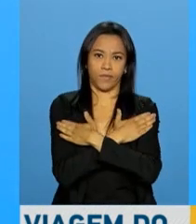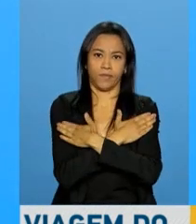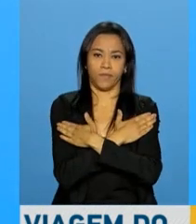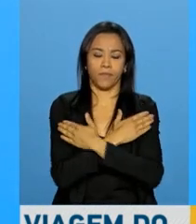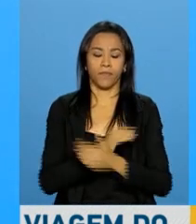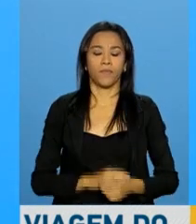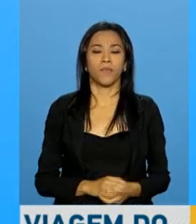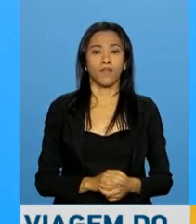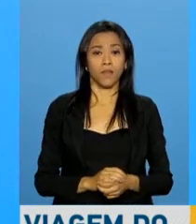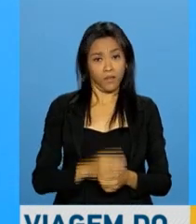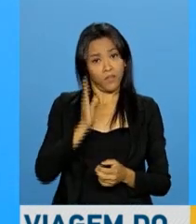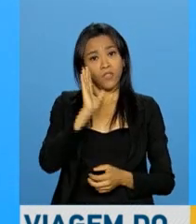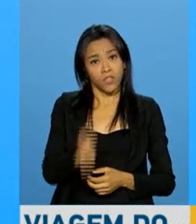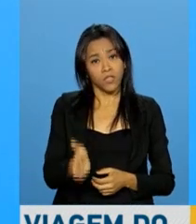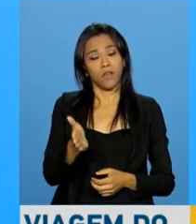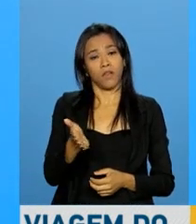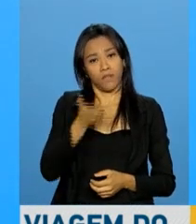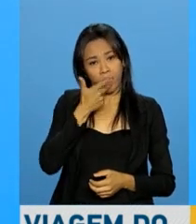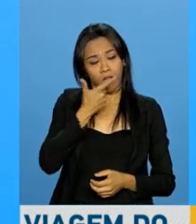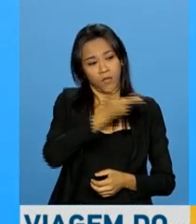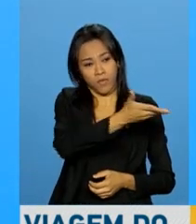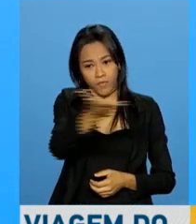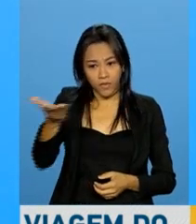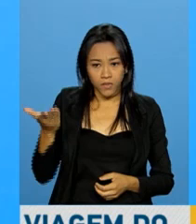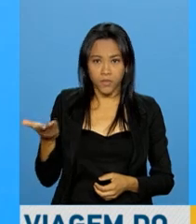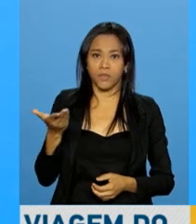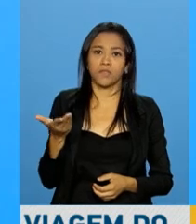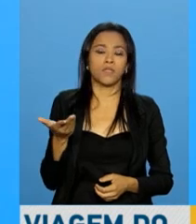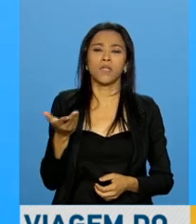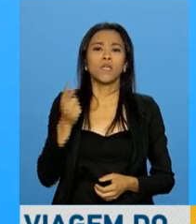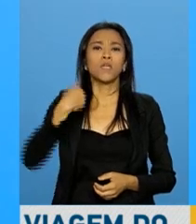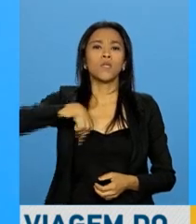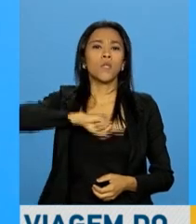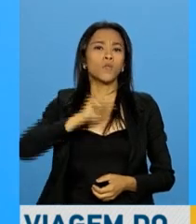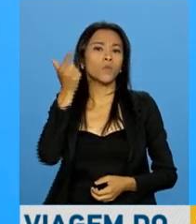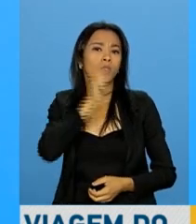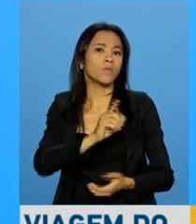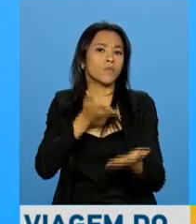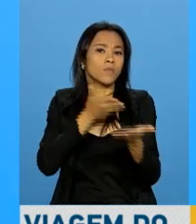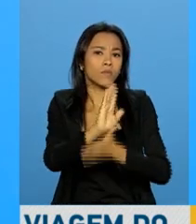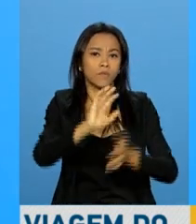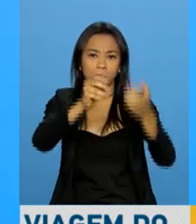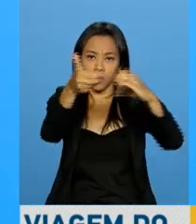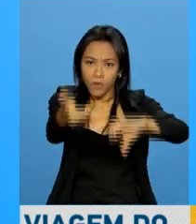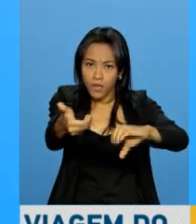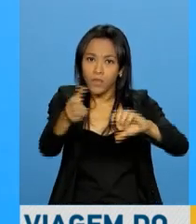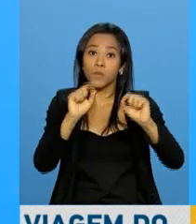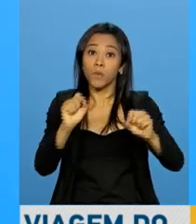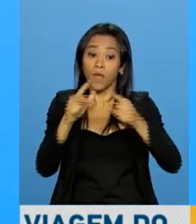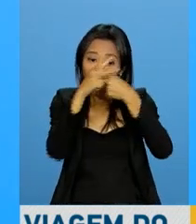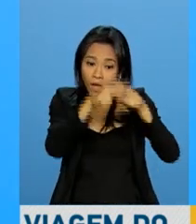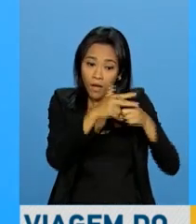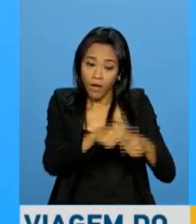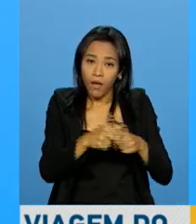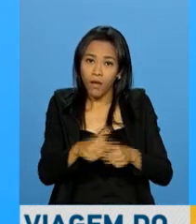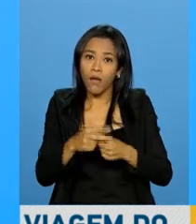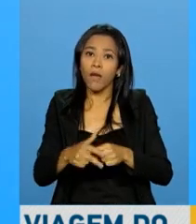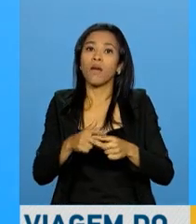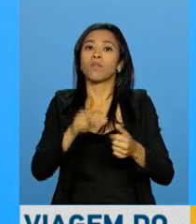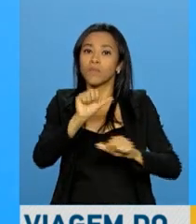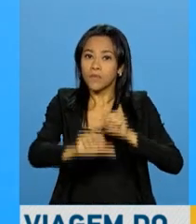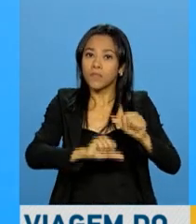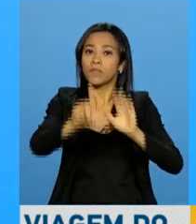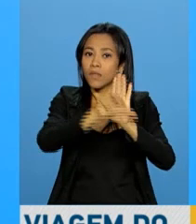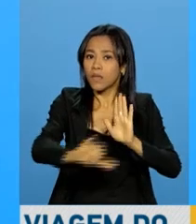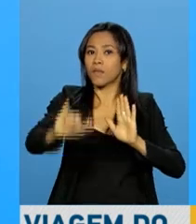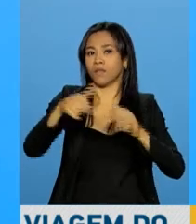bastou, meus senhores e minhas senhoras, que nós aprovássemos no Congresso Nacional a modernização trabalhista, que nestes